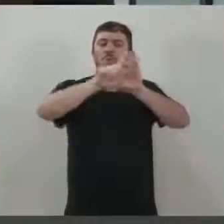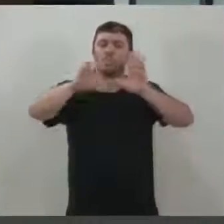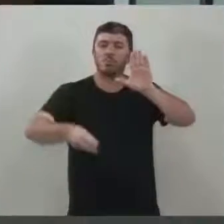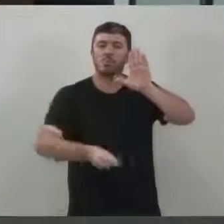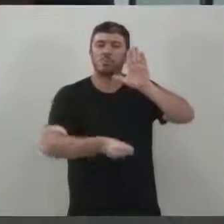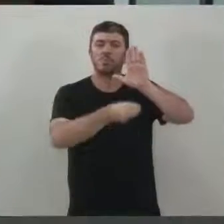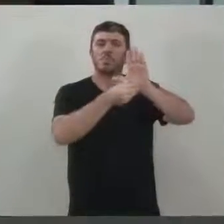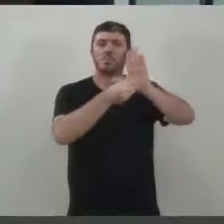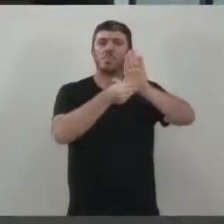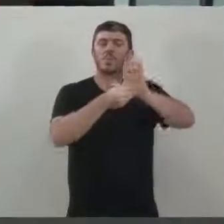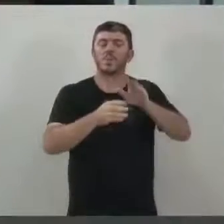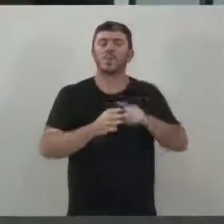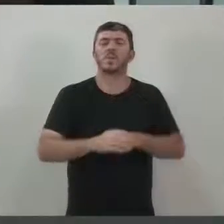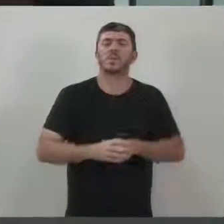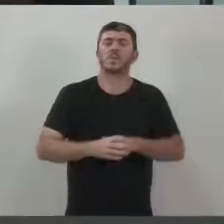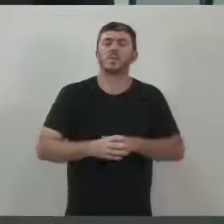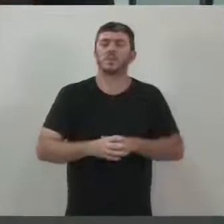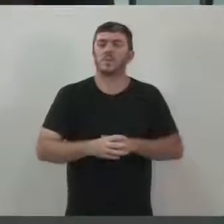7/2020.